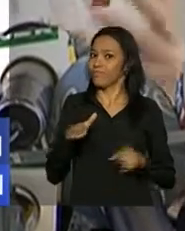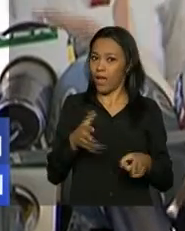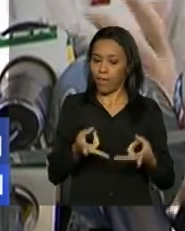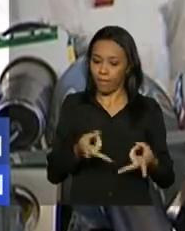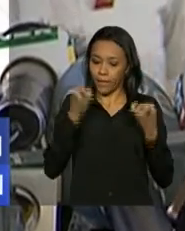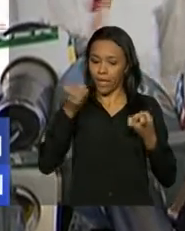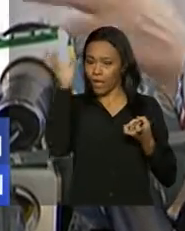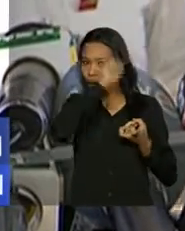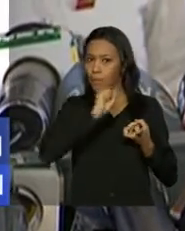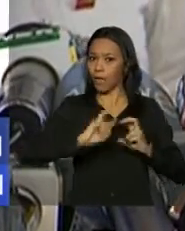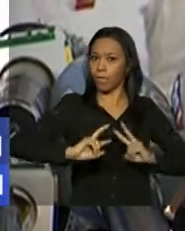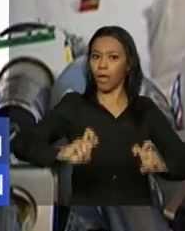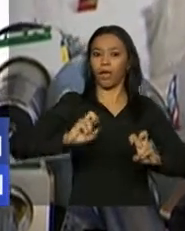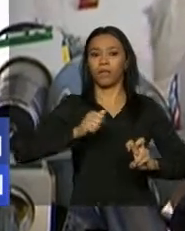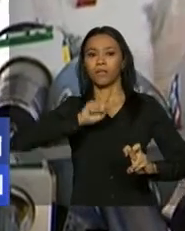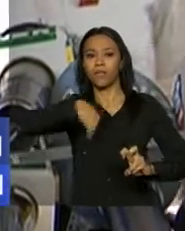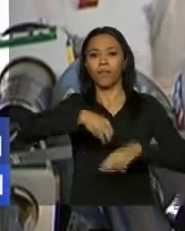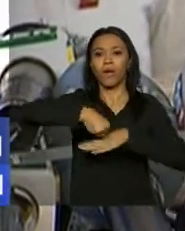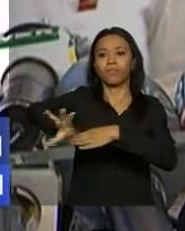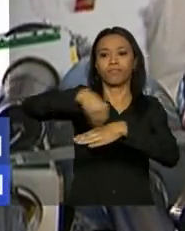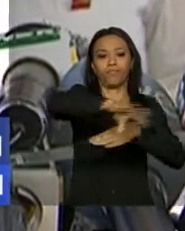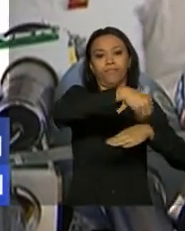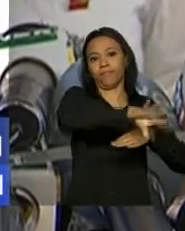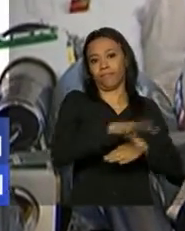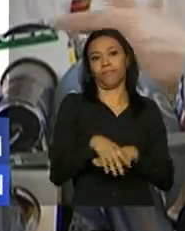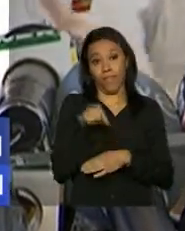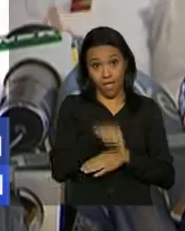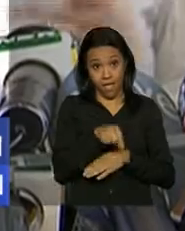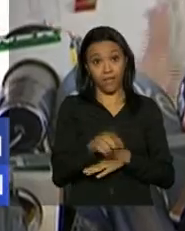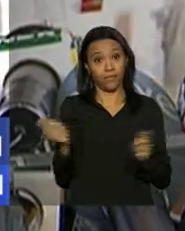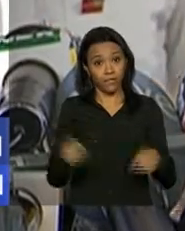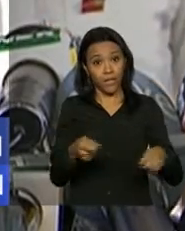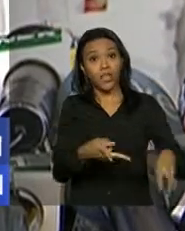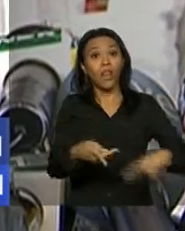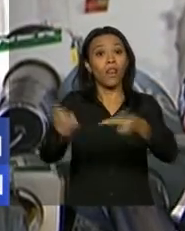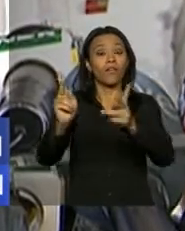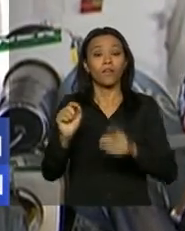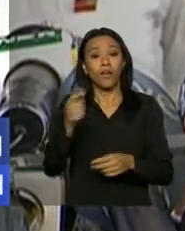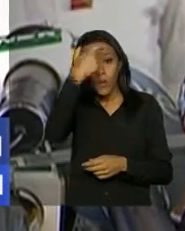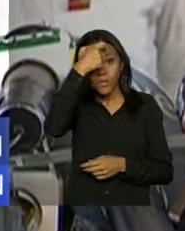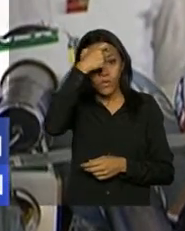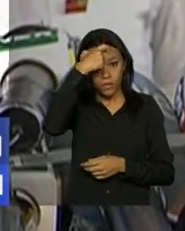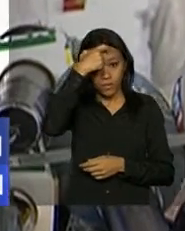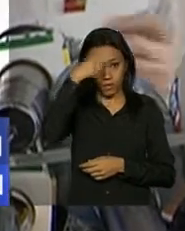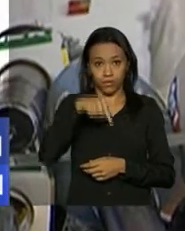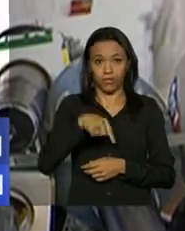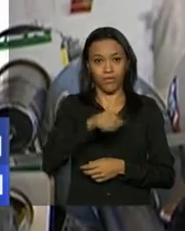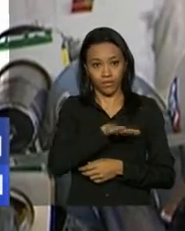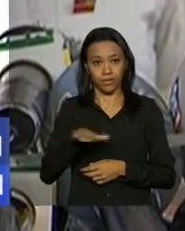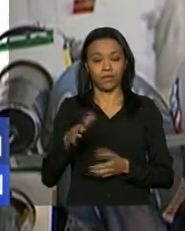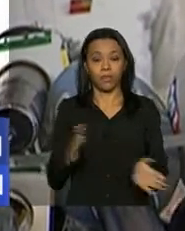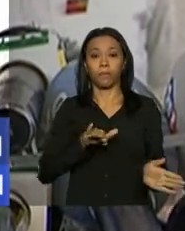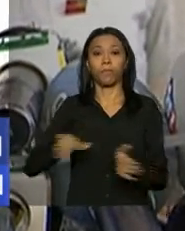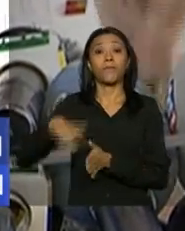criança ele é capaz, não diretamente de combater, mas de levar a consciência desse combate.